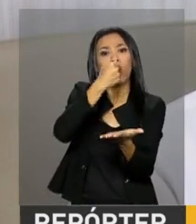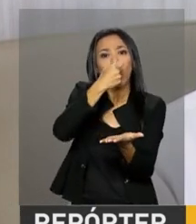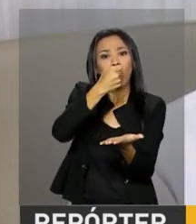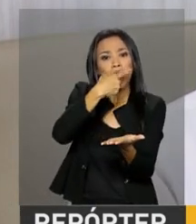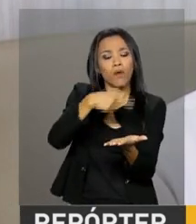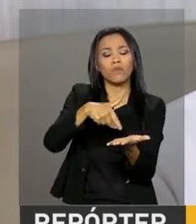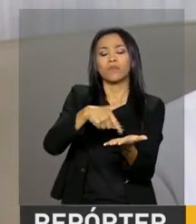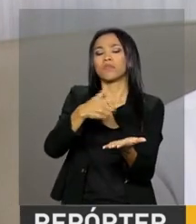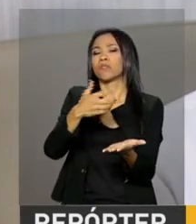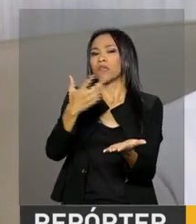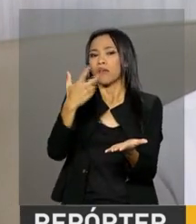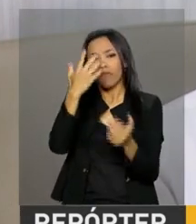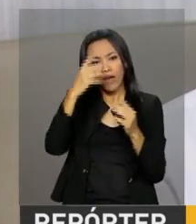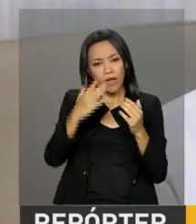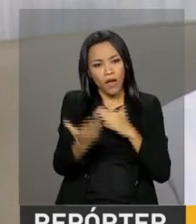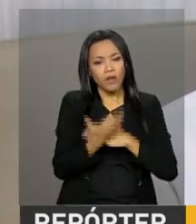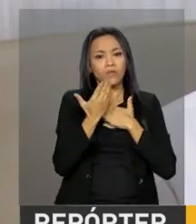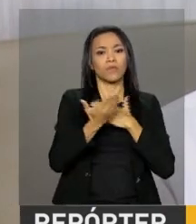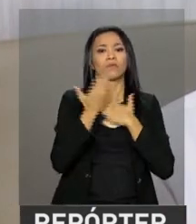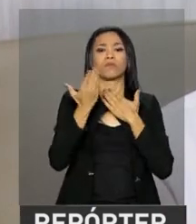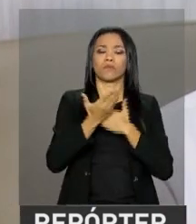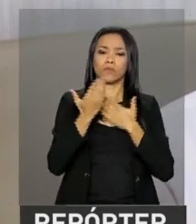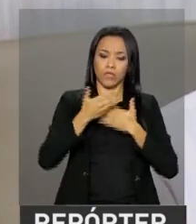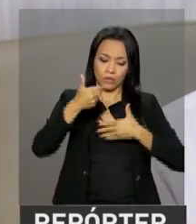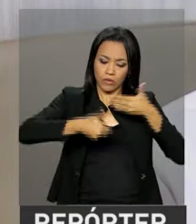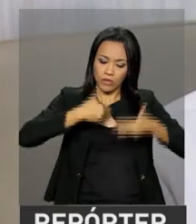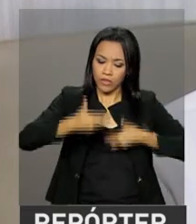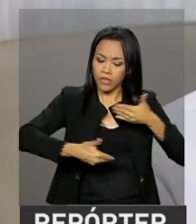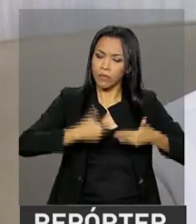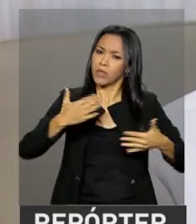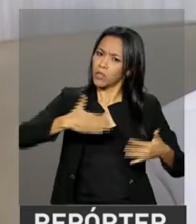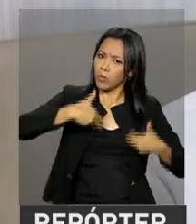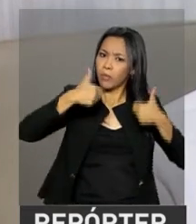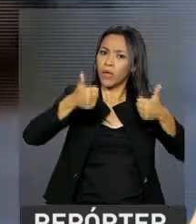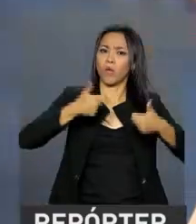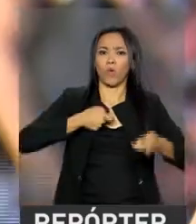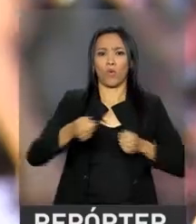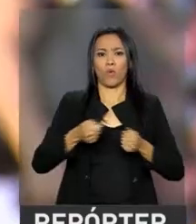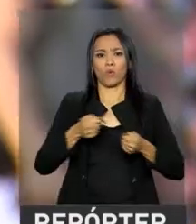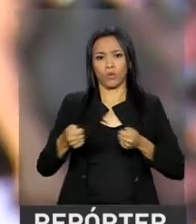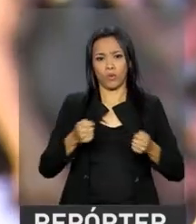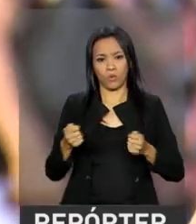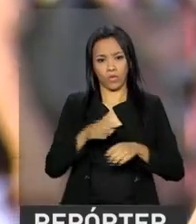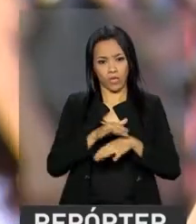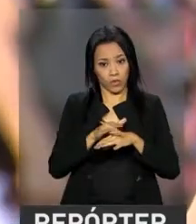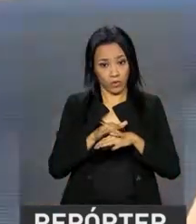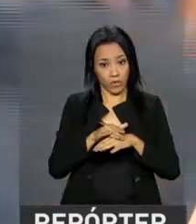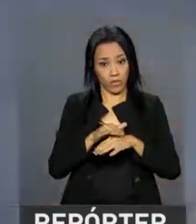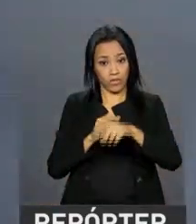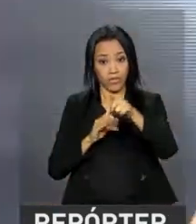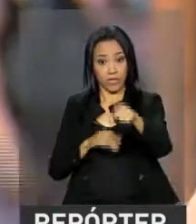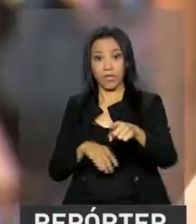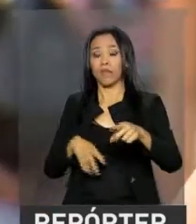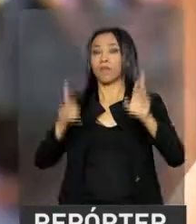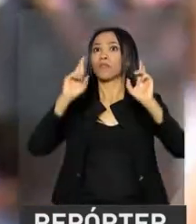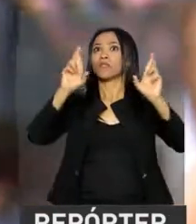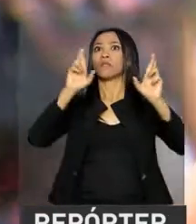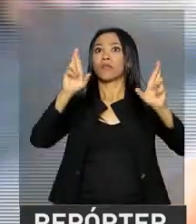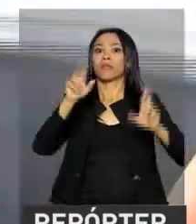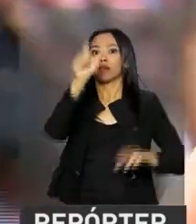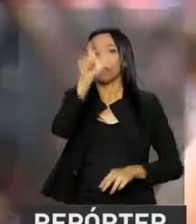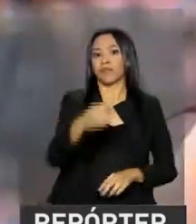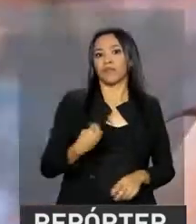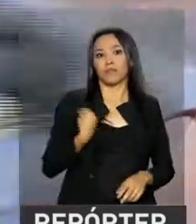aumentar essa adesão ao tratamento e, consequentemente, um melhor controle da doença. E a novidade chegou como uma esperança na vida